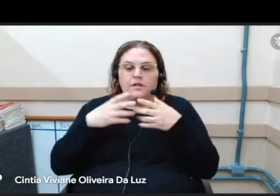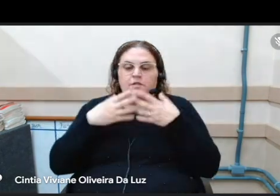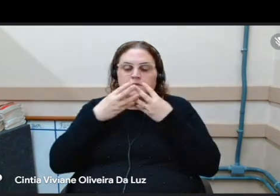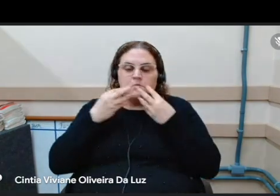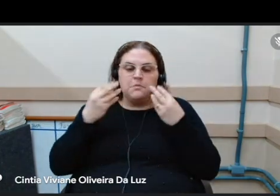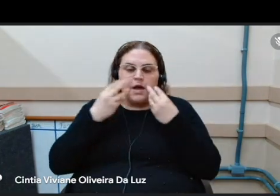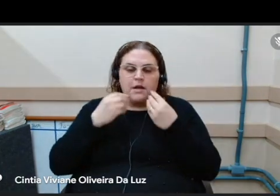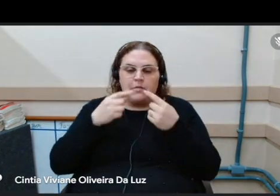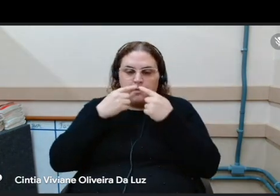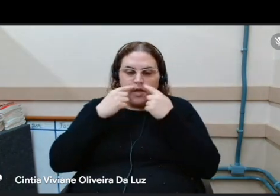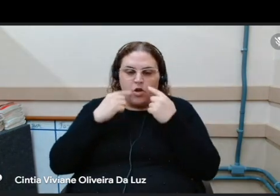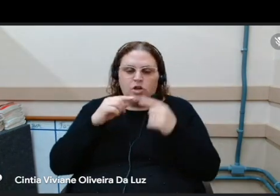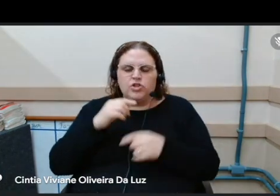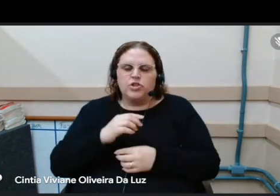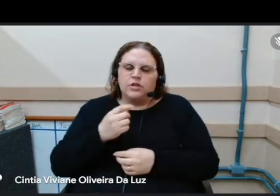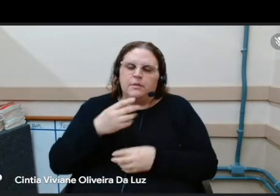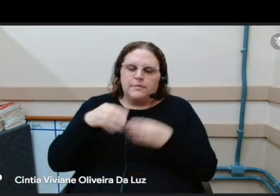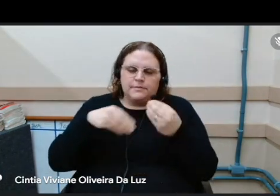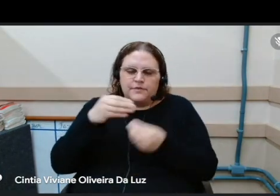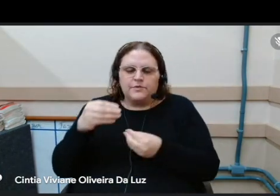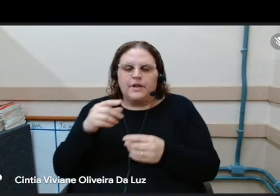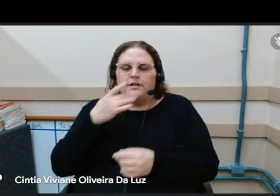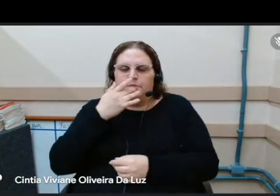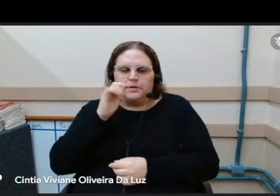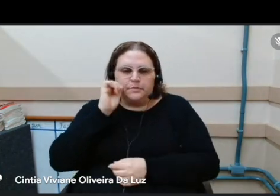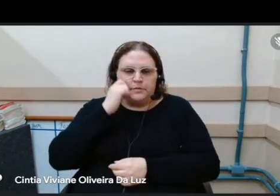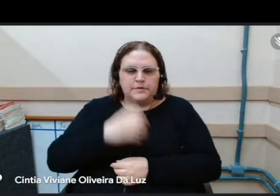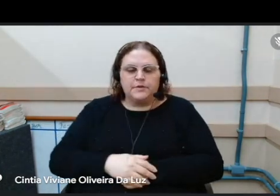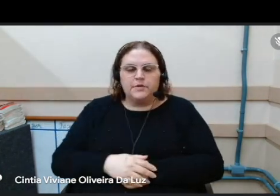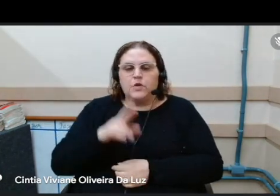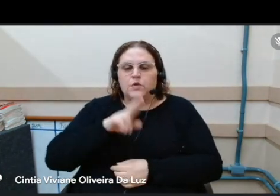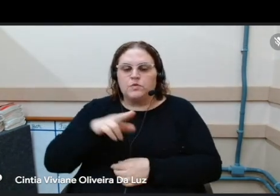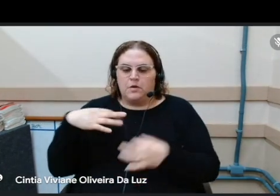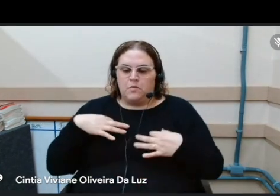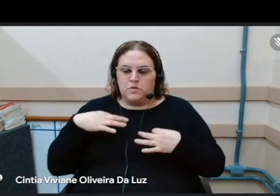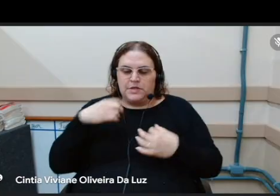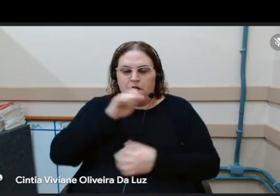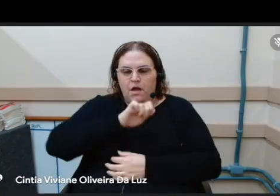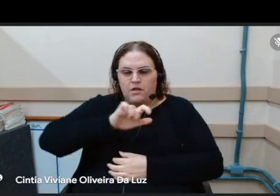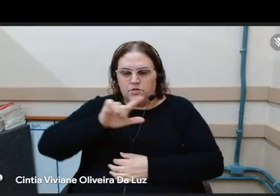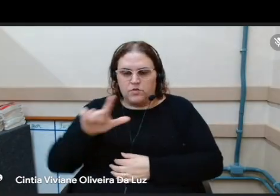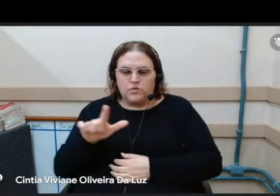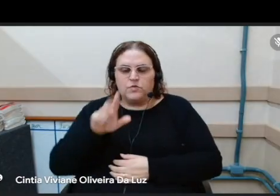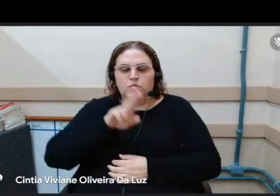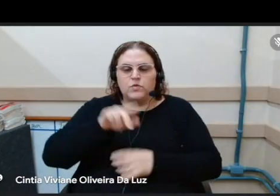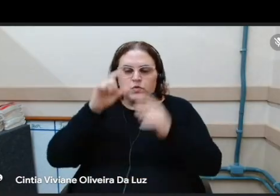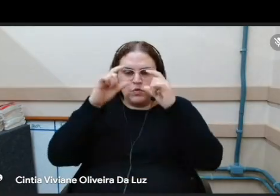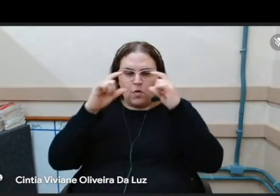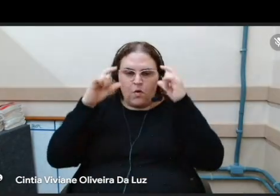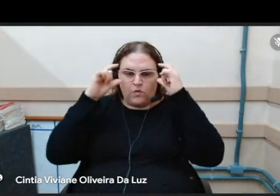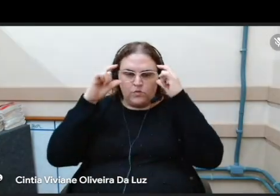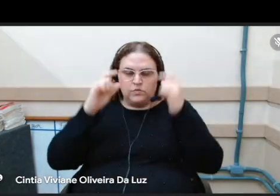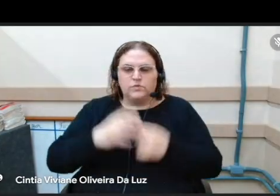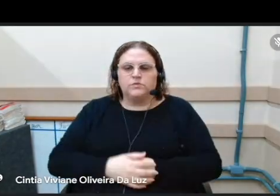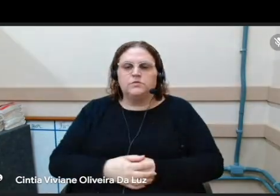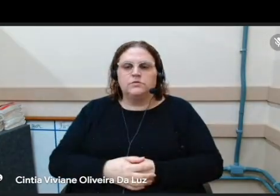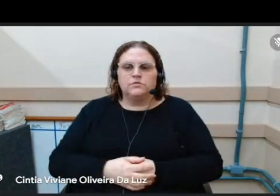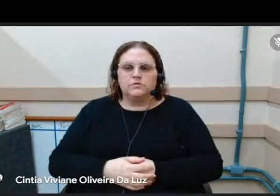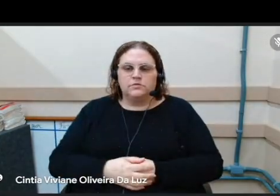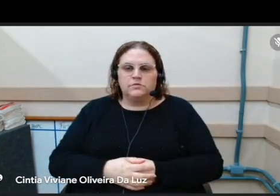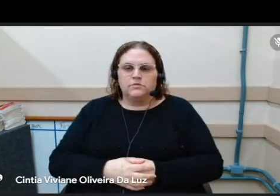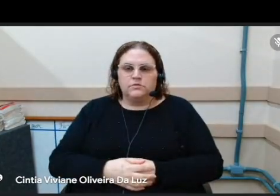grisalhos estou com uma blusa azul ã uso óculos ã estou